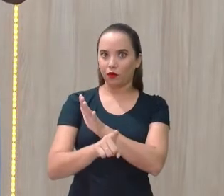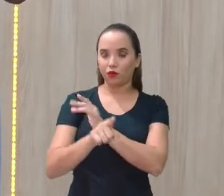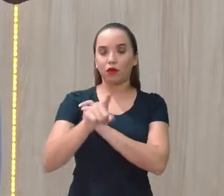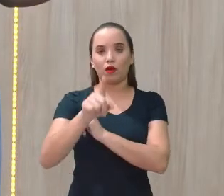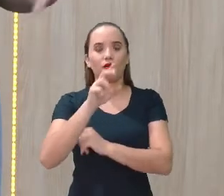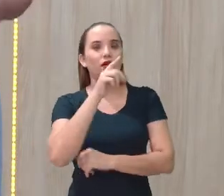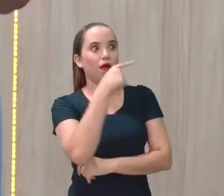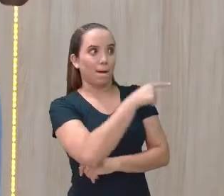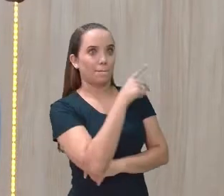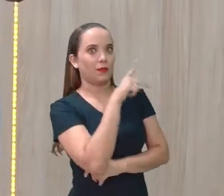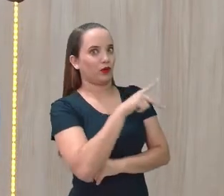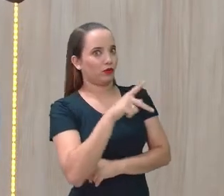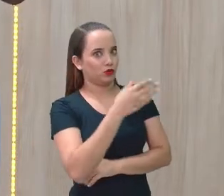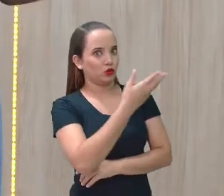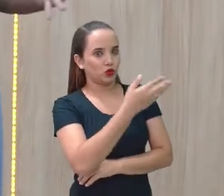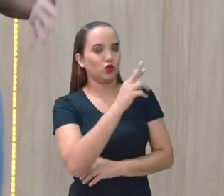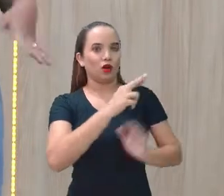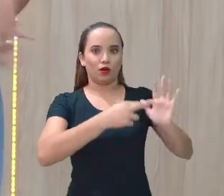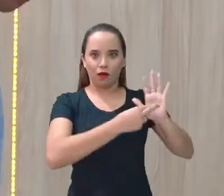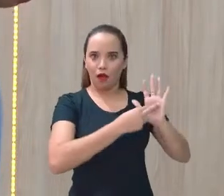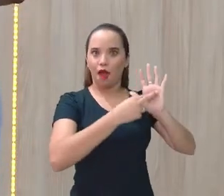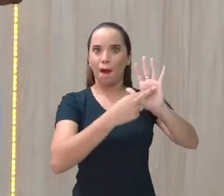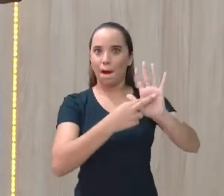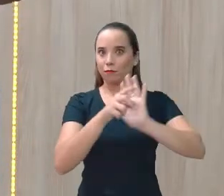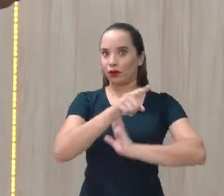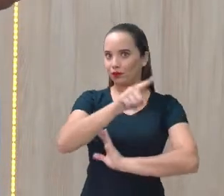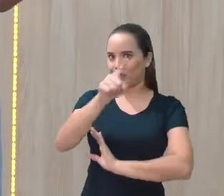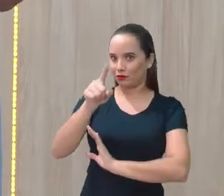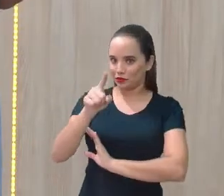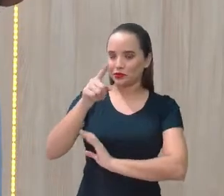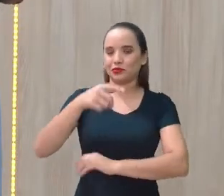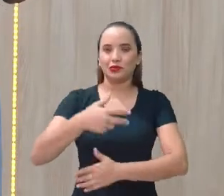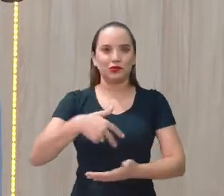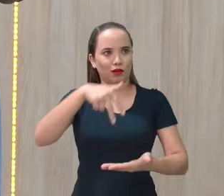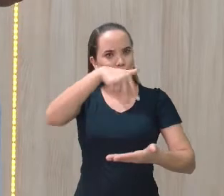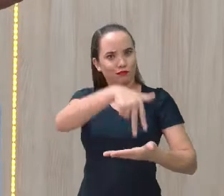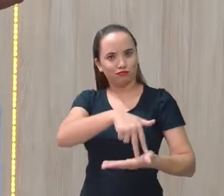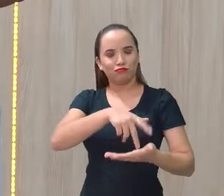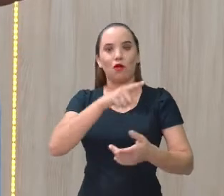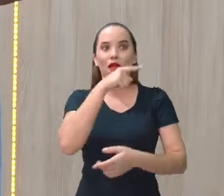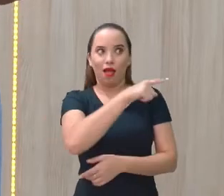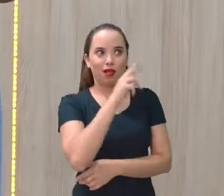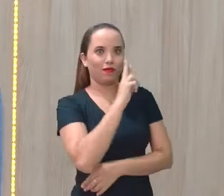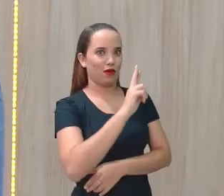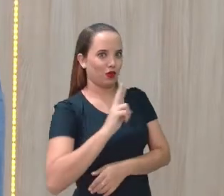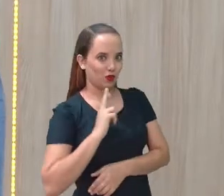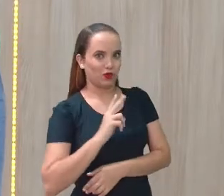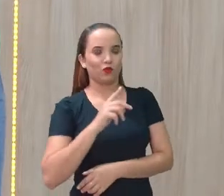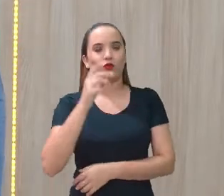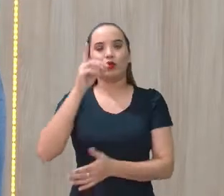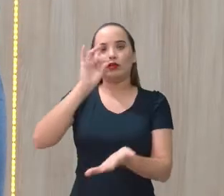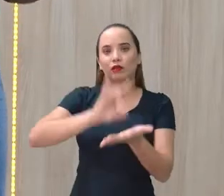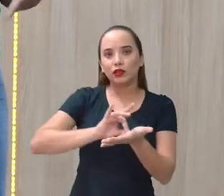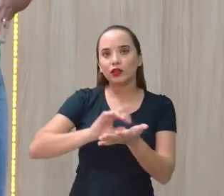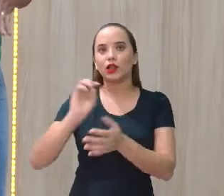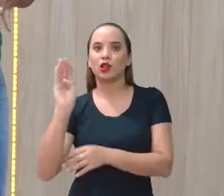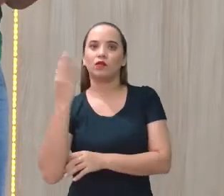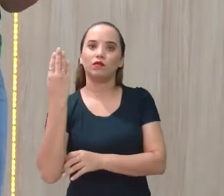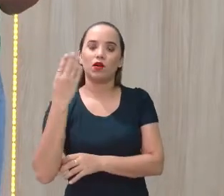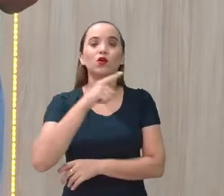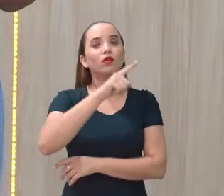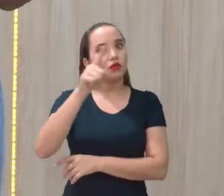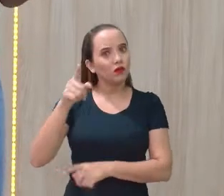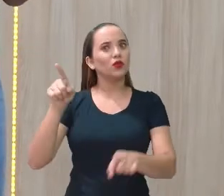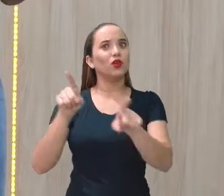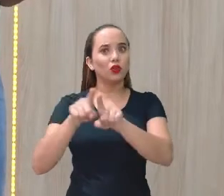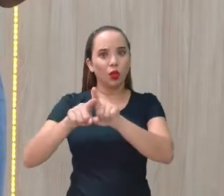professora Camille vai representar vocês, vai responder aqui verdadeiro ou falso. Vocês também vão comentando aí